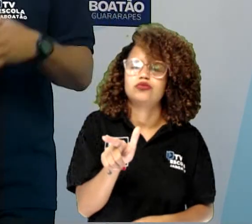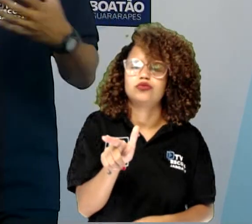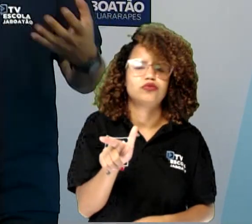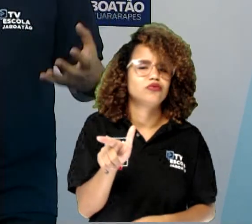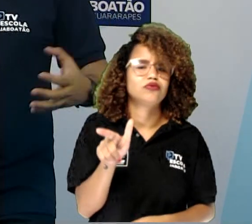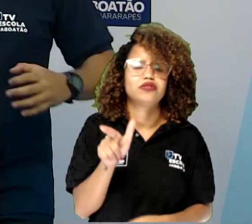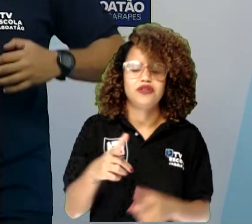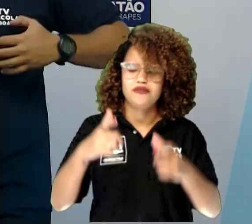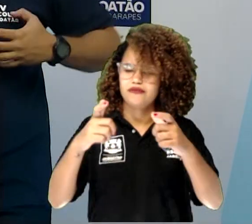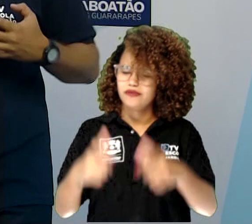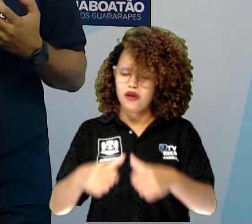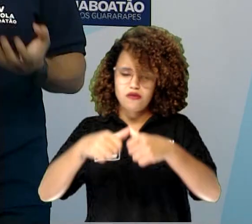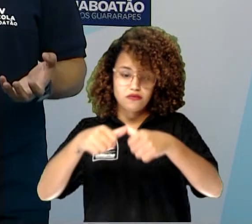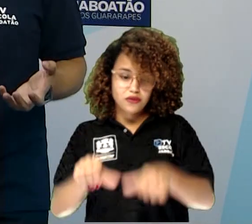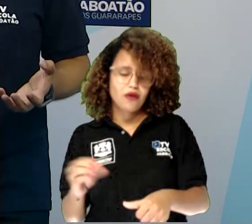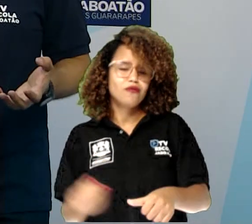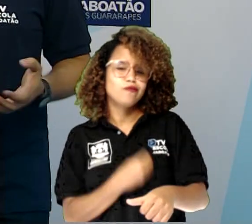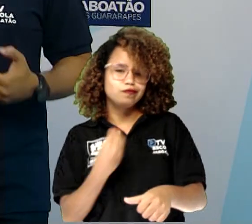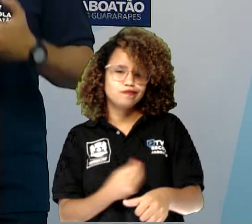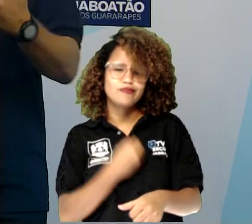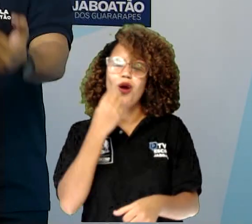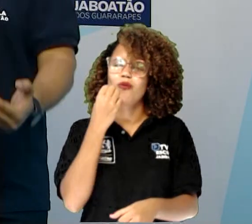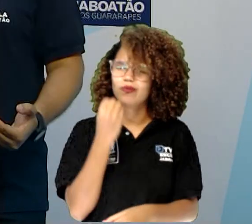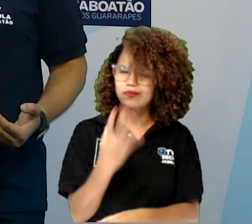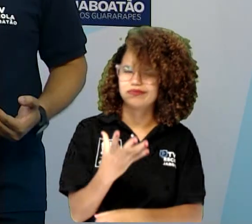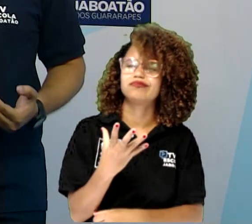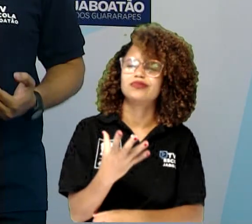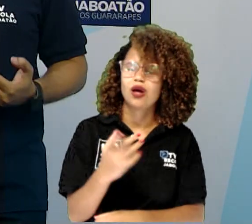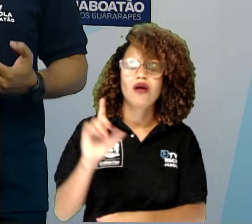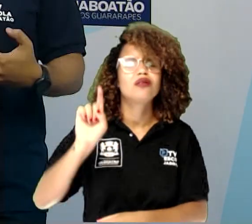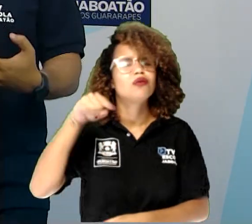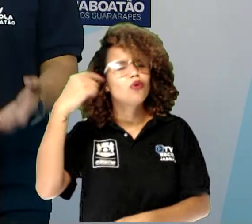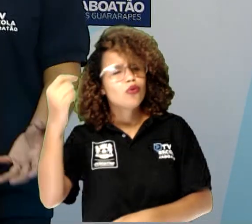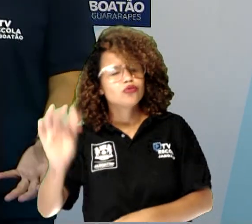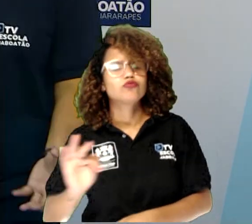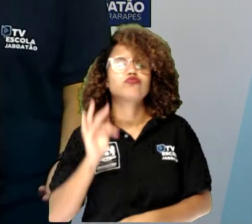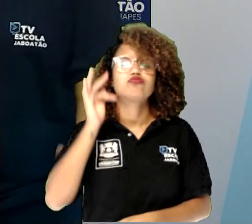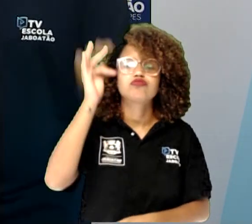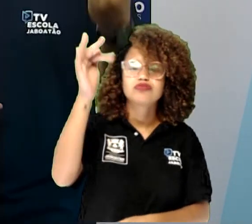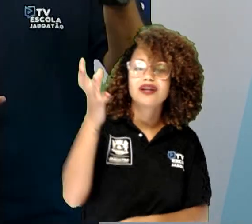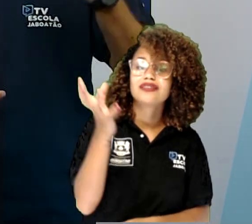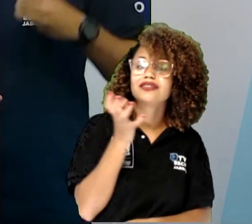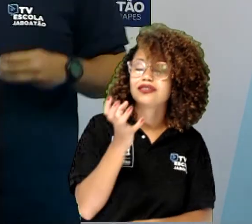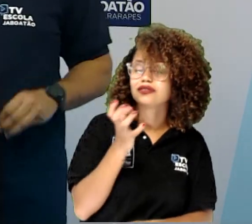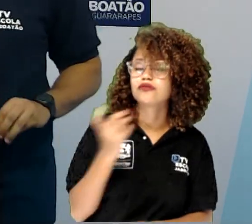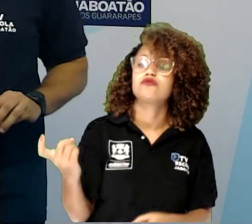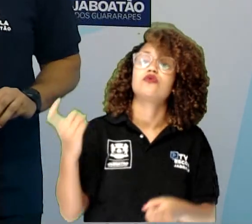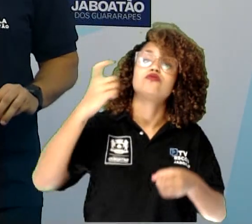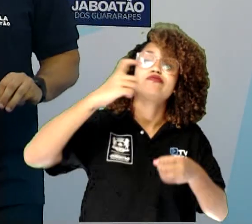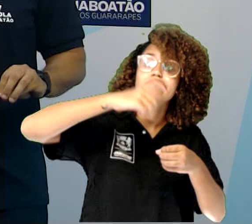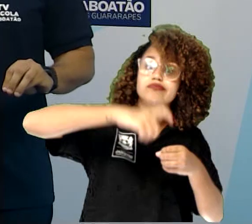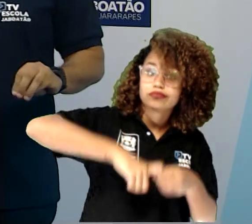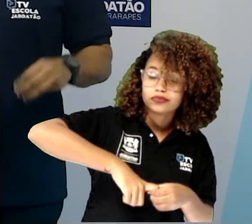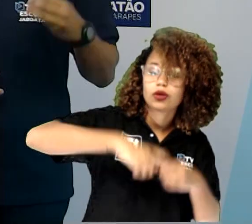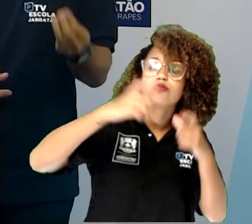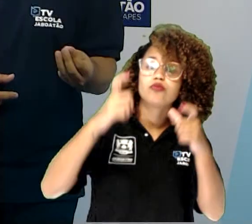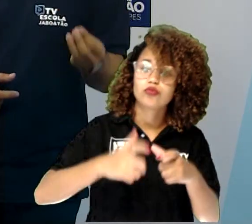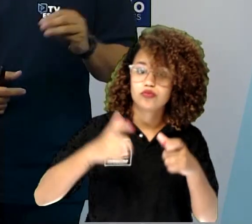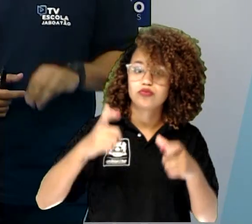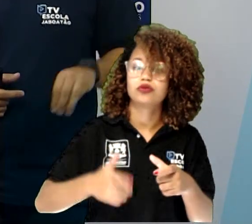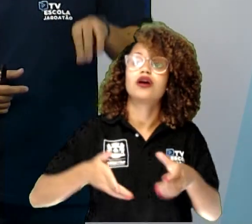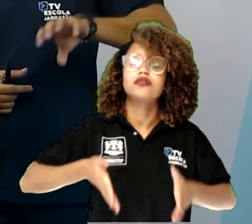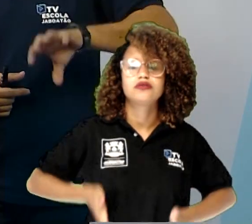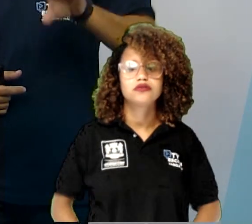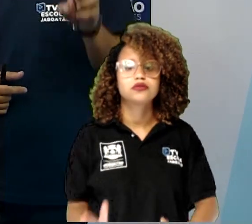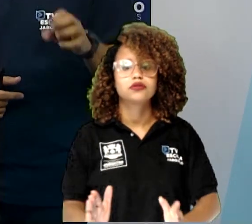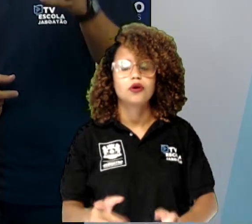se estabilizar, viver bem, elas anos mais tarde tentaram buscar a volta para a sua terra natal. Isso ocorre